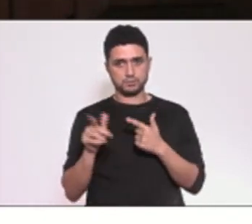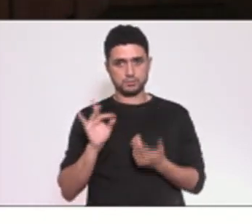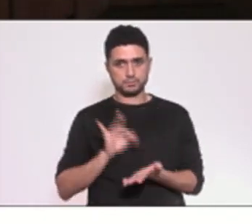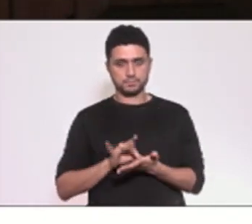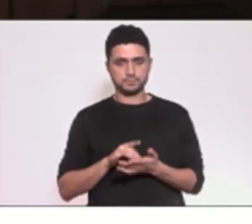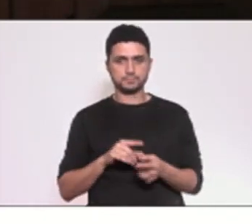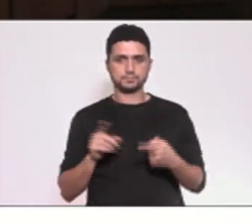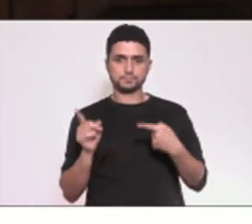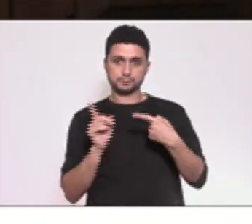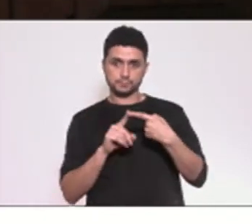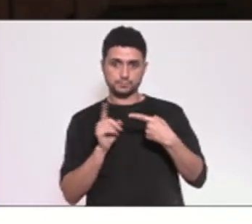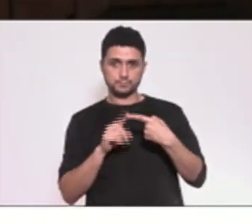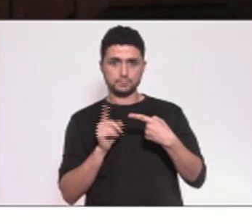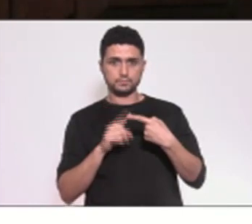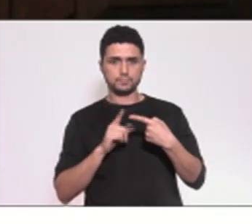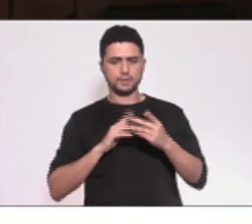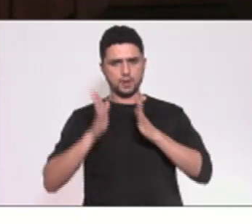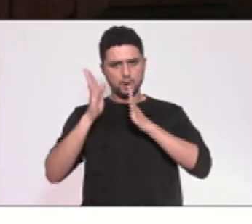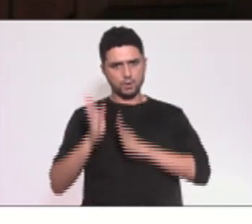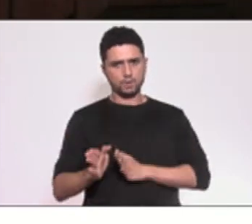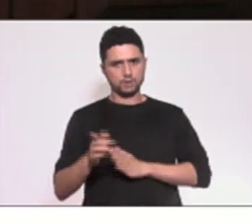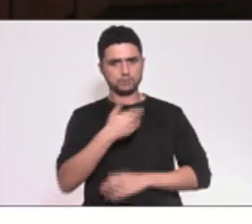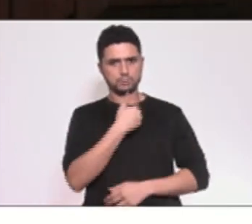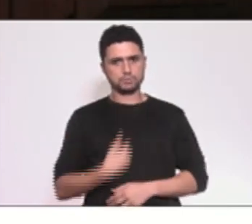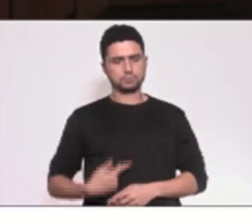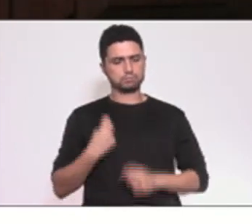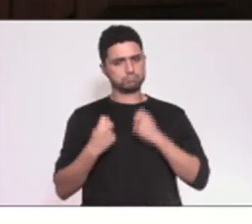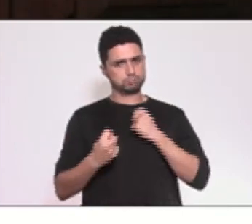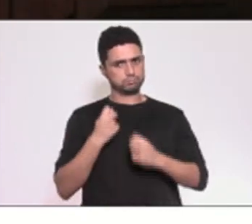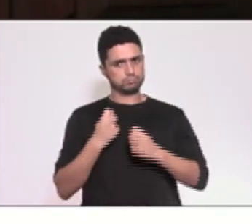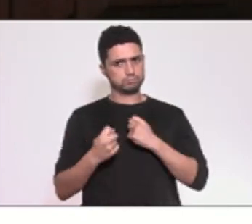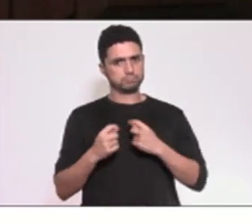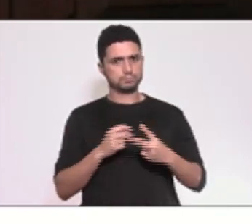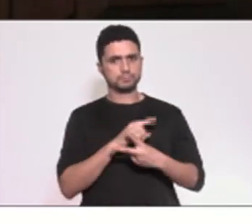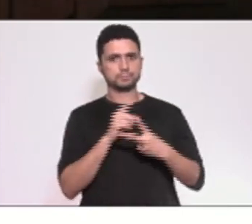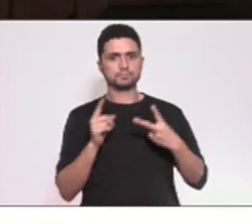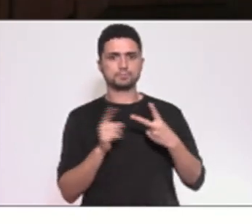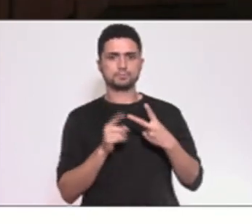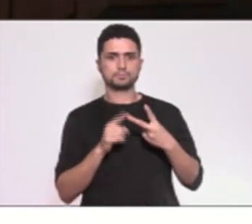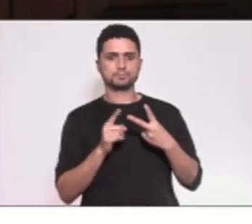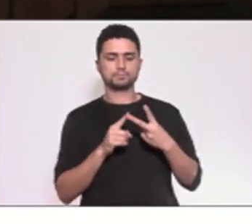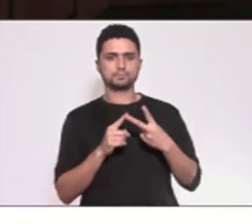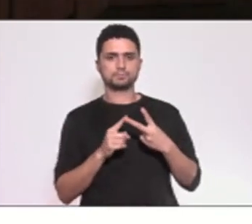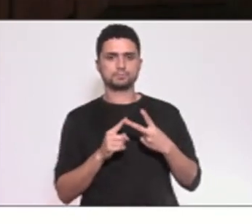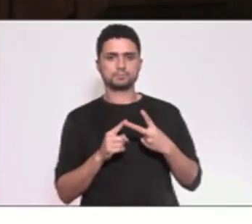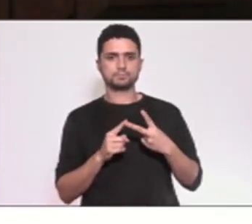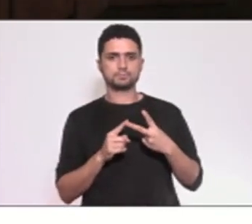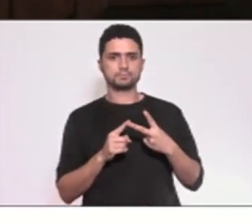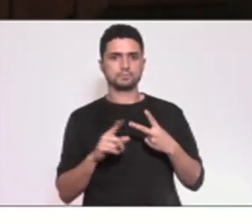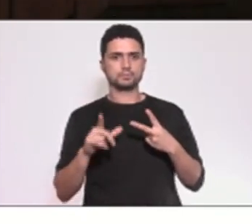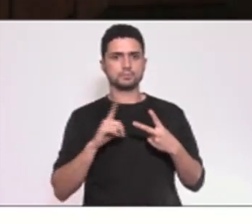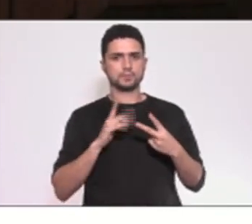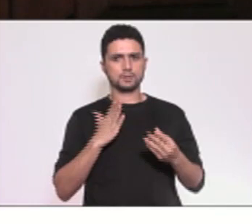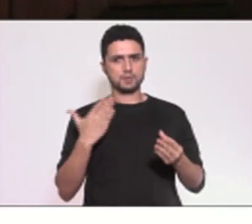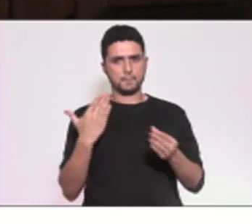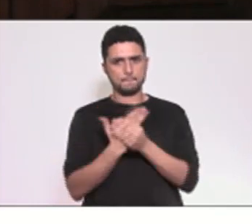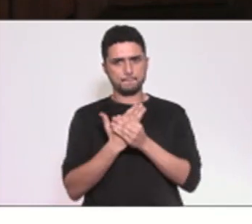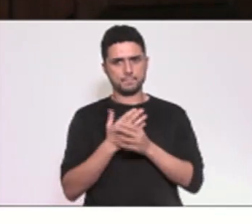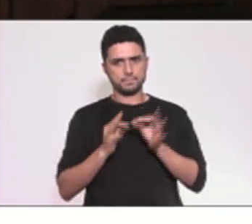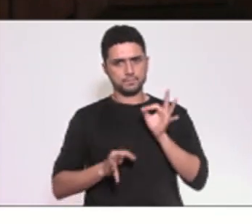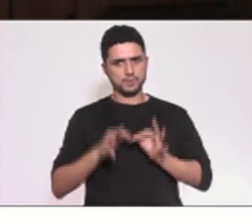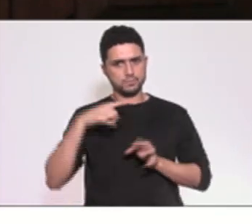A garantia da ordem pública e econômica, a conveniência da instrução penal, ou